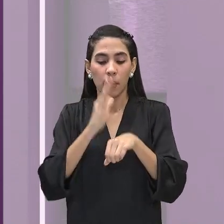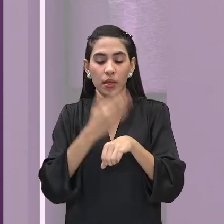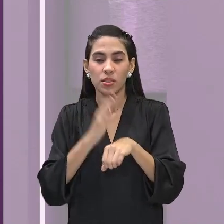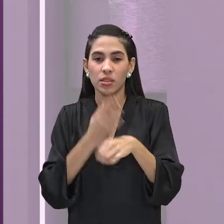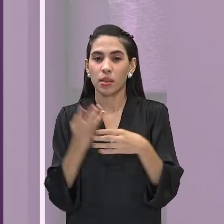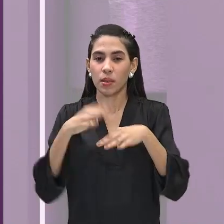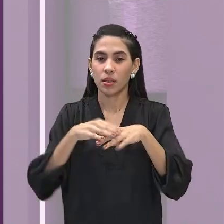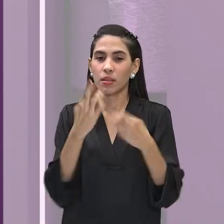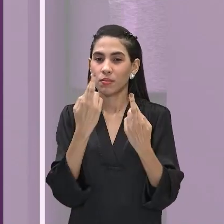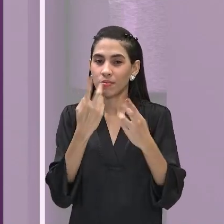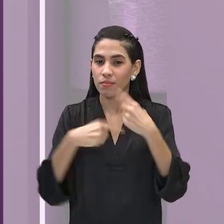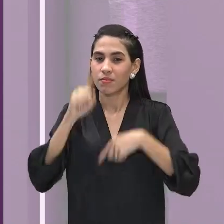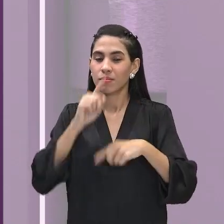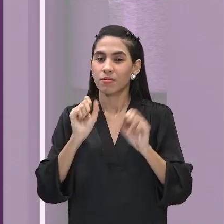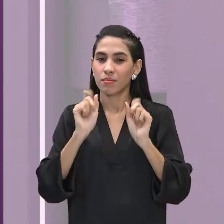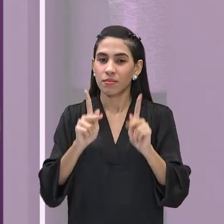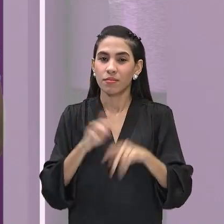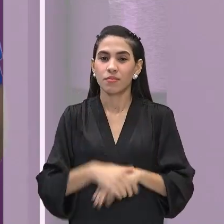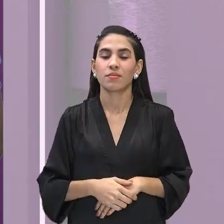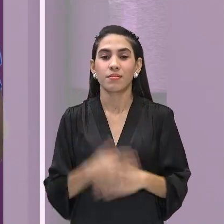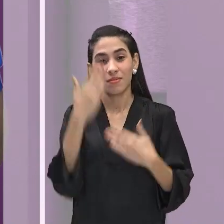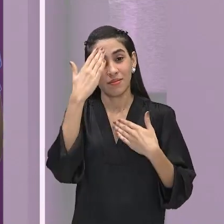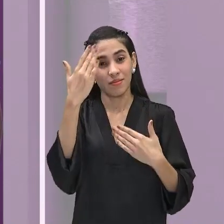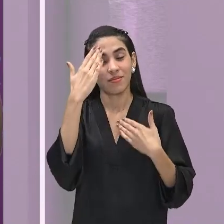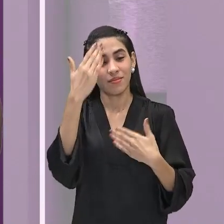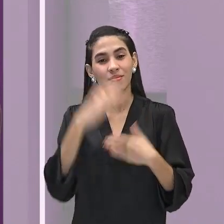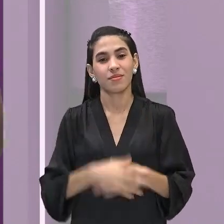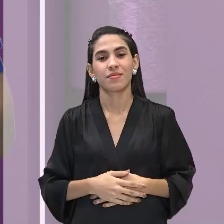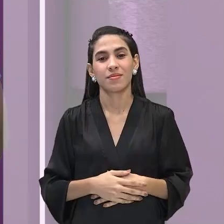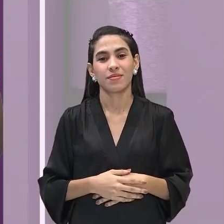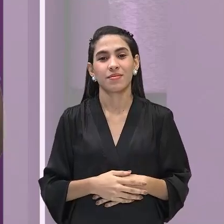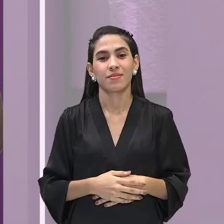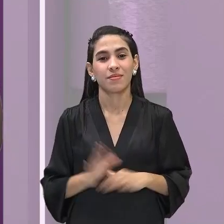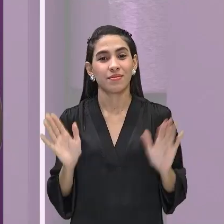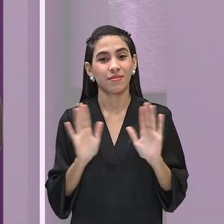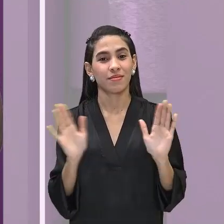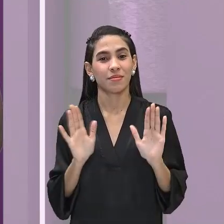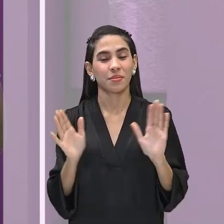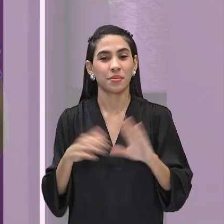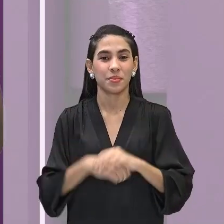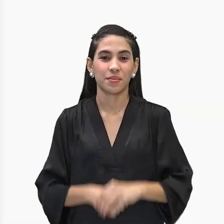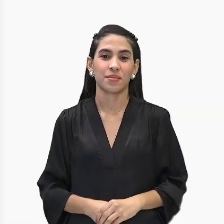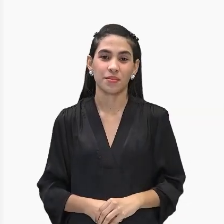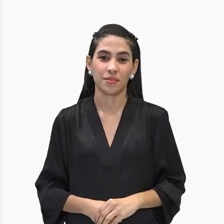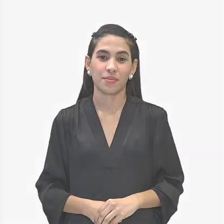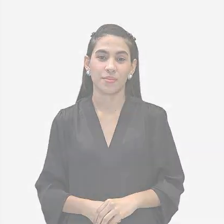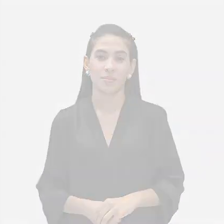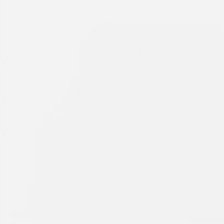vai ter sucesso com toda certeza. Muito obrigada pela sua companhia e até o próximo encontro.